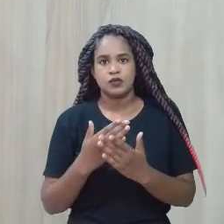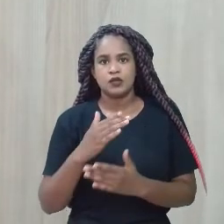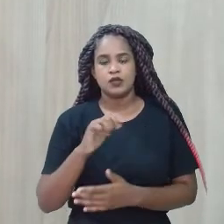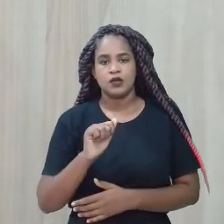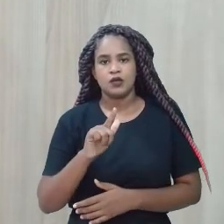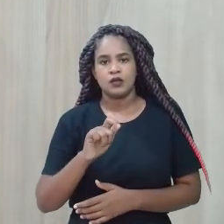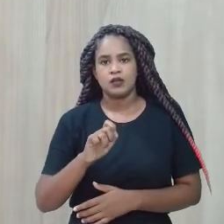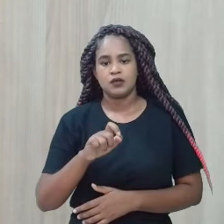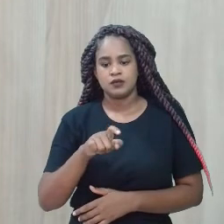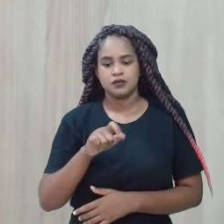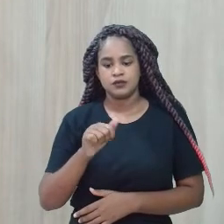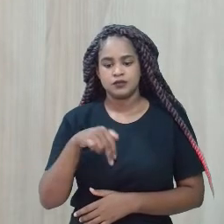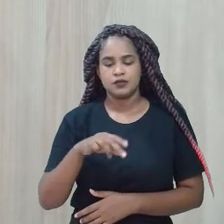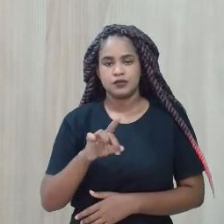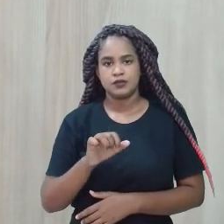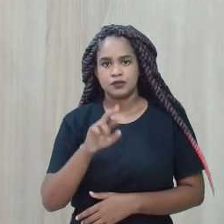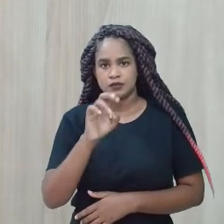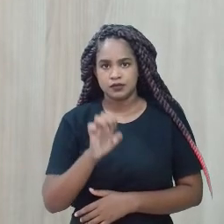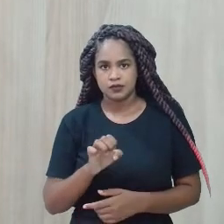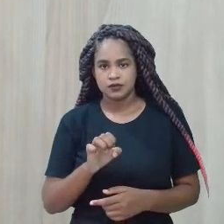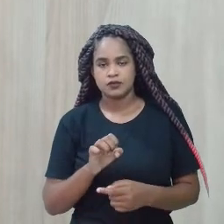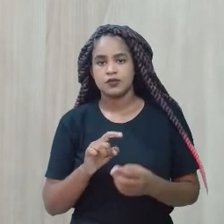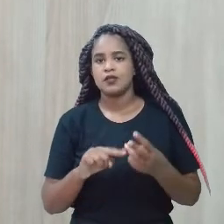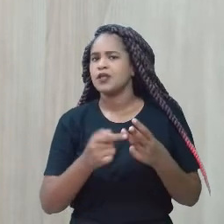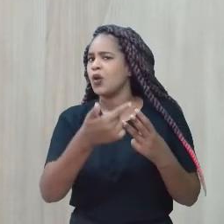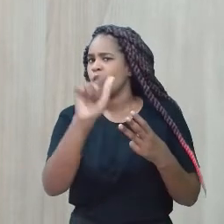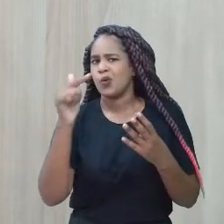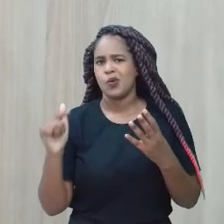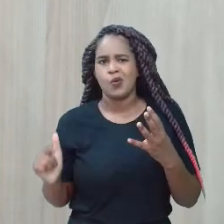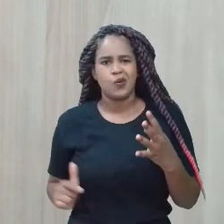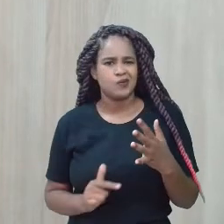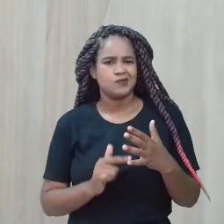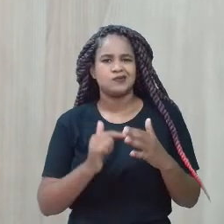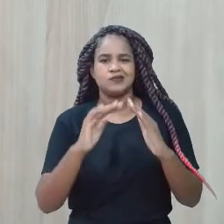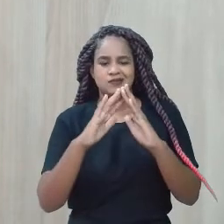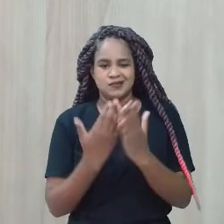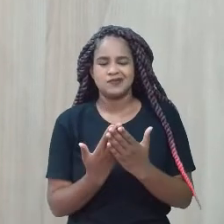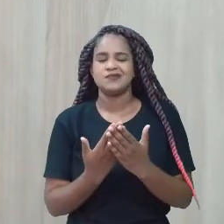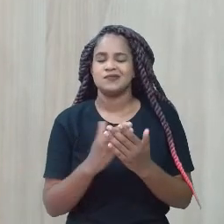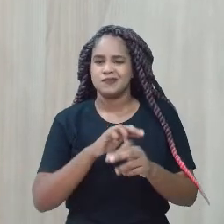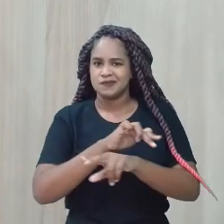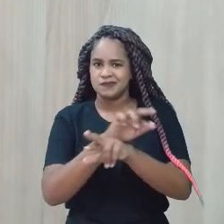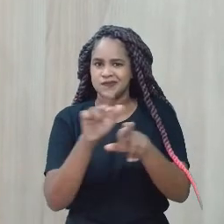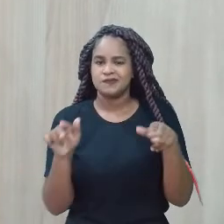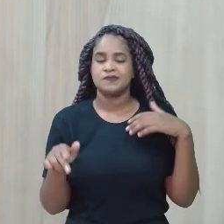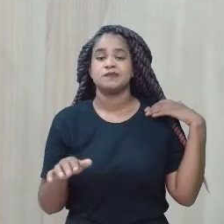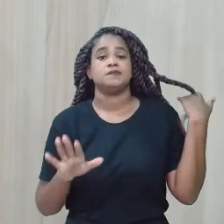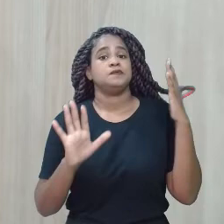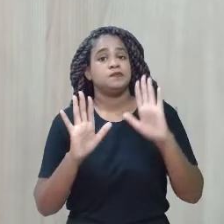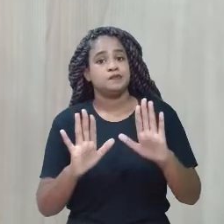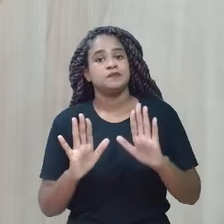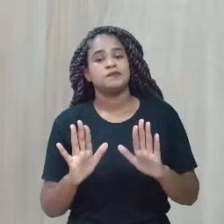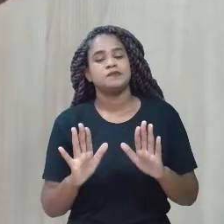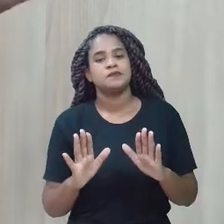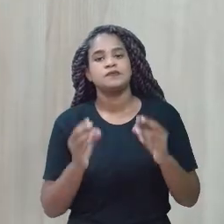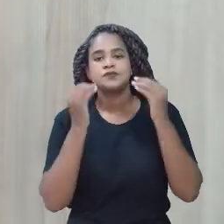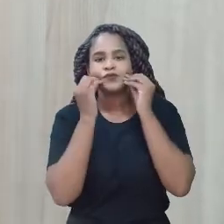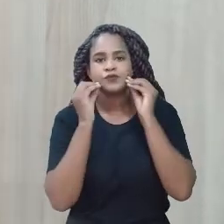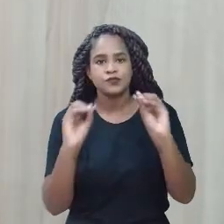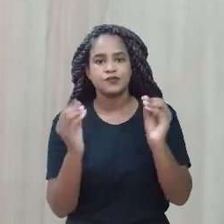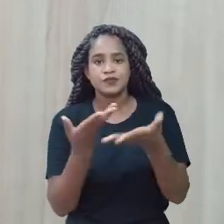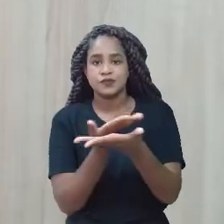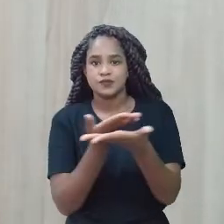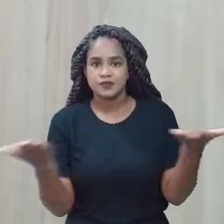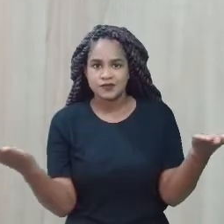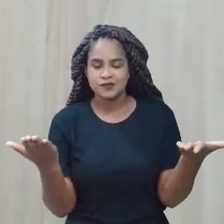Alexandre Muniz, e eu perdi os outros porque são muitas escolas. Mas fica aqui meu beijo para